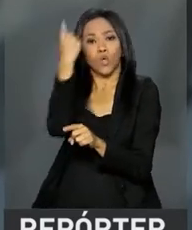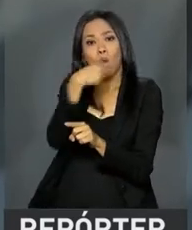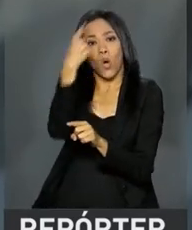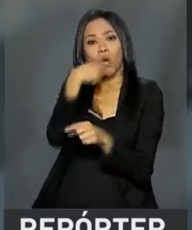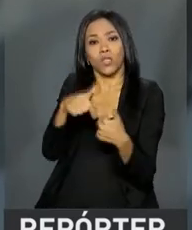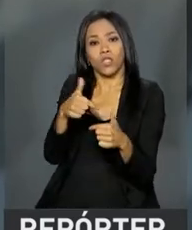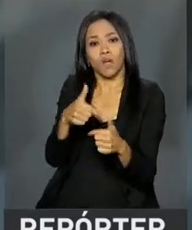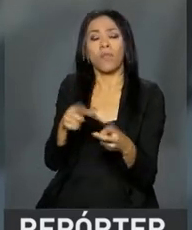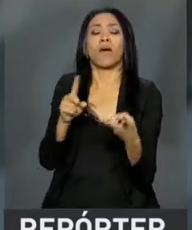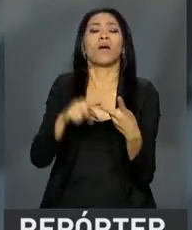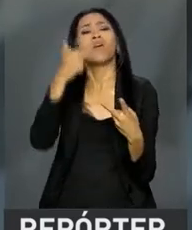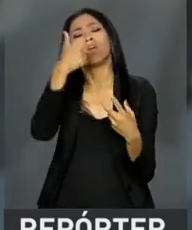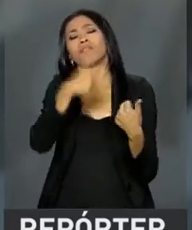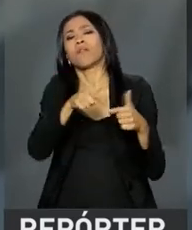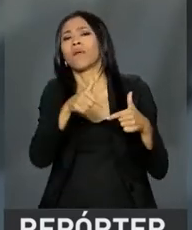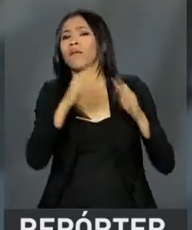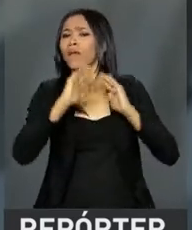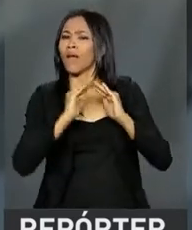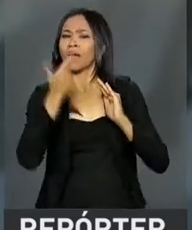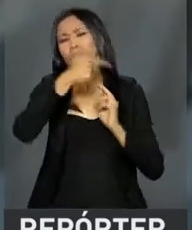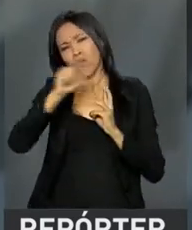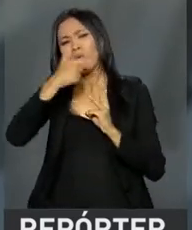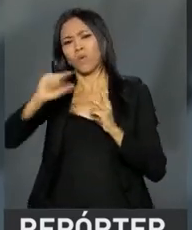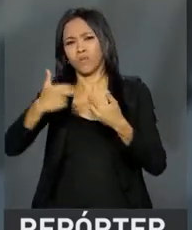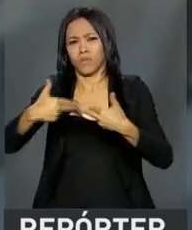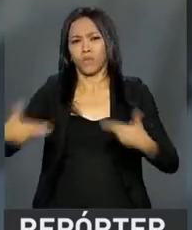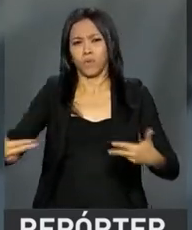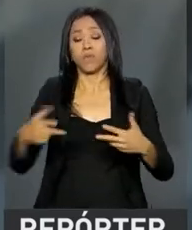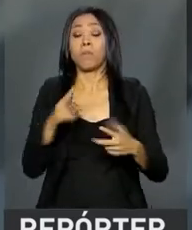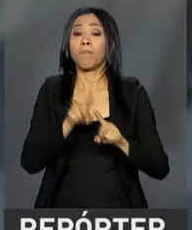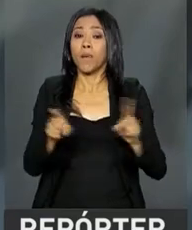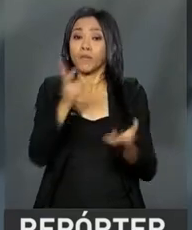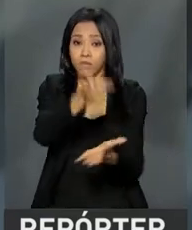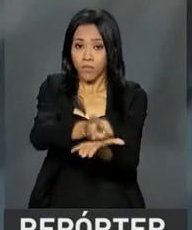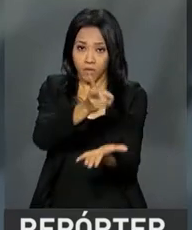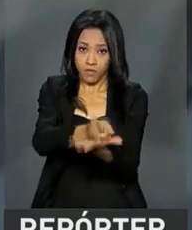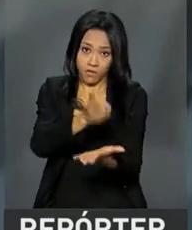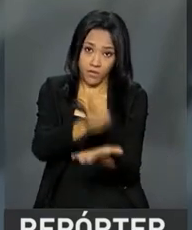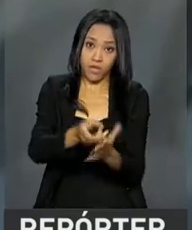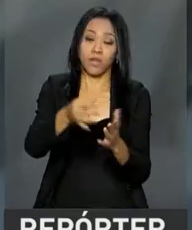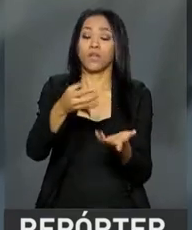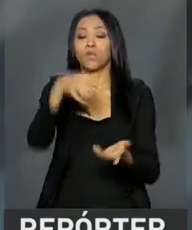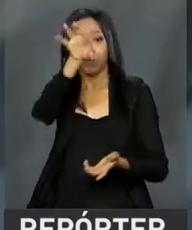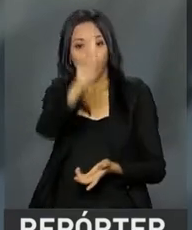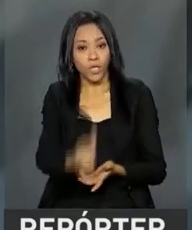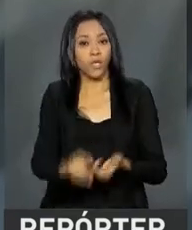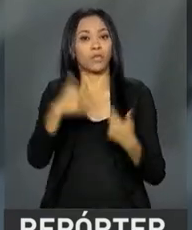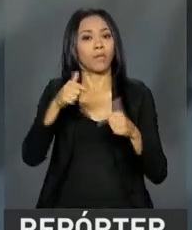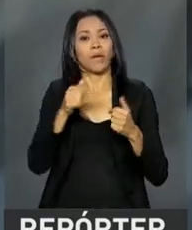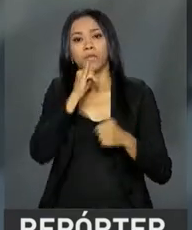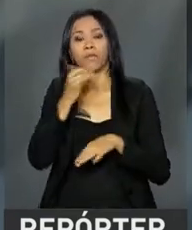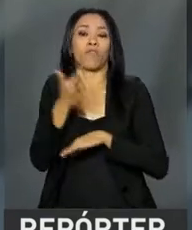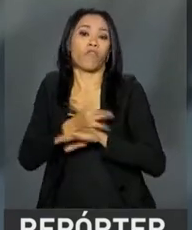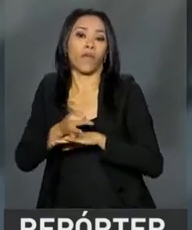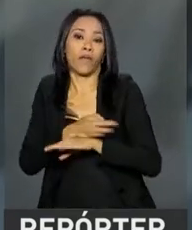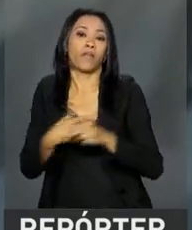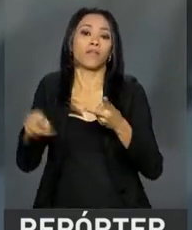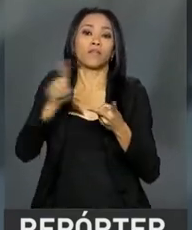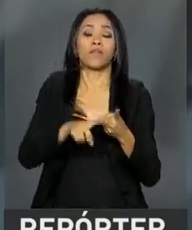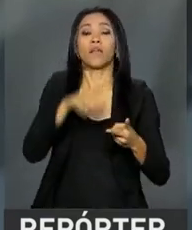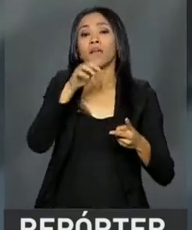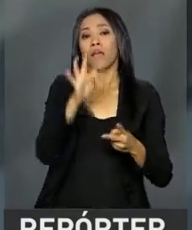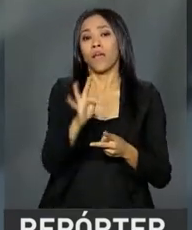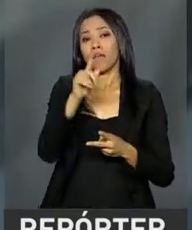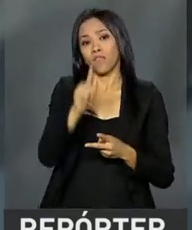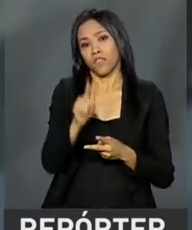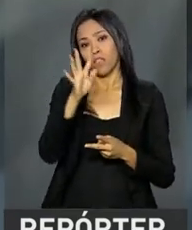entre outros pontos mas o projeto de lei ele preserva os direitos dos trabalhadores como direito a férias e ao fgts fundo